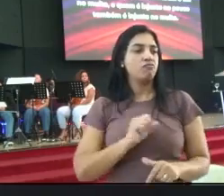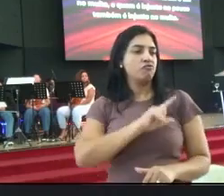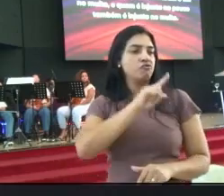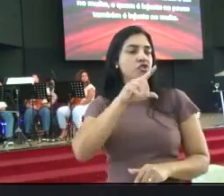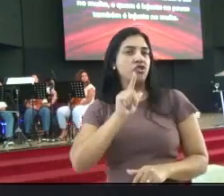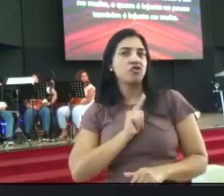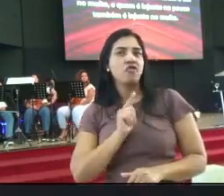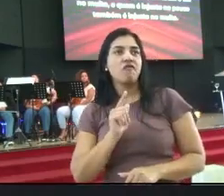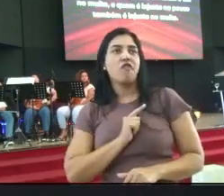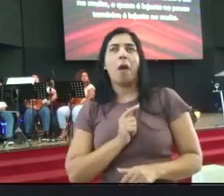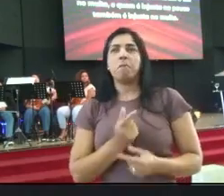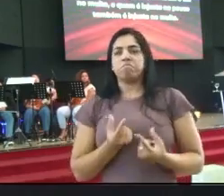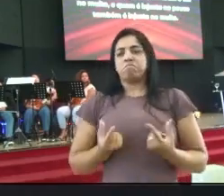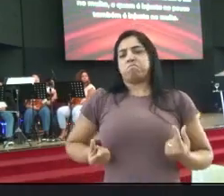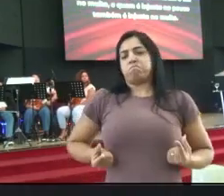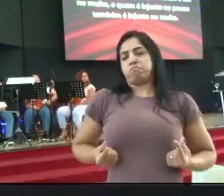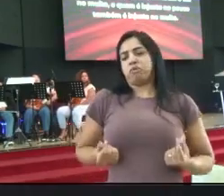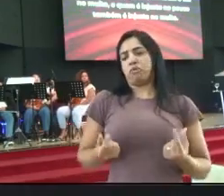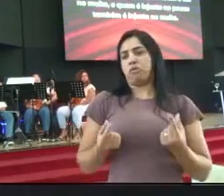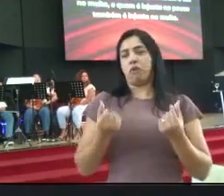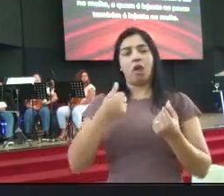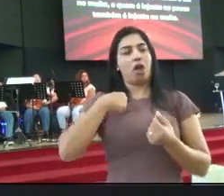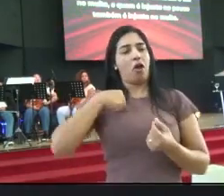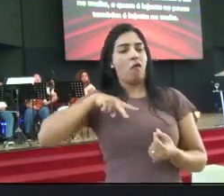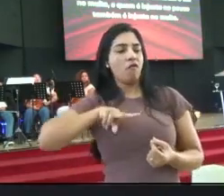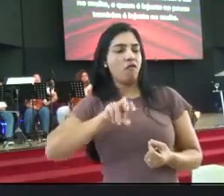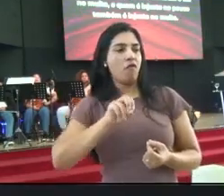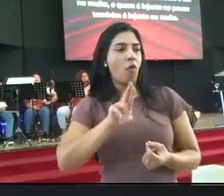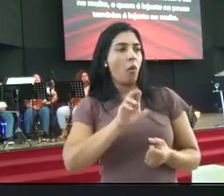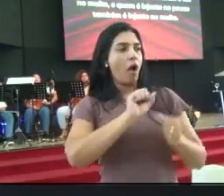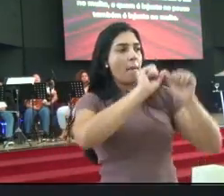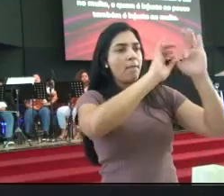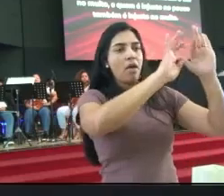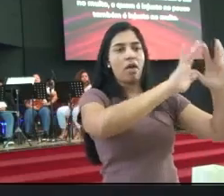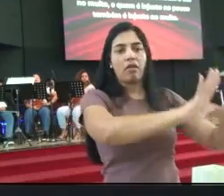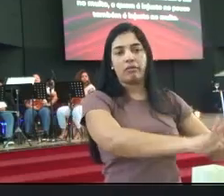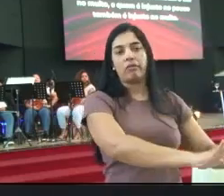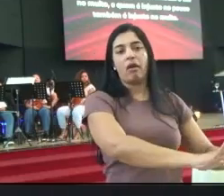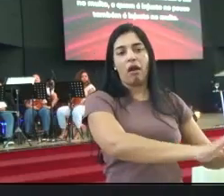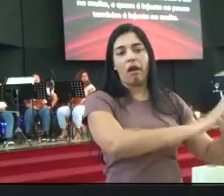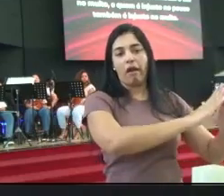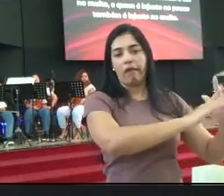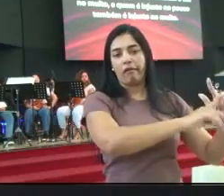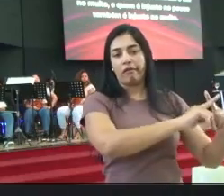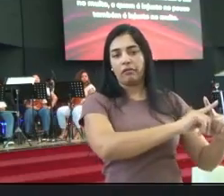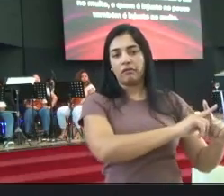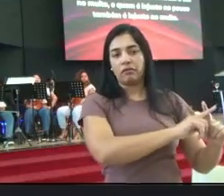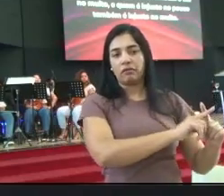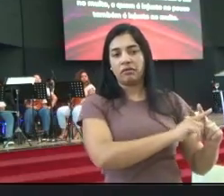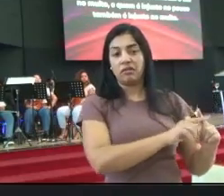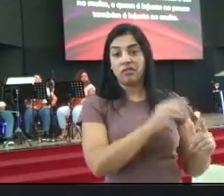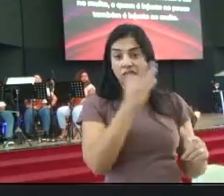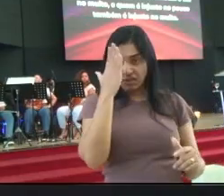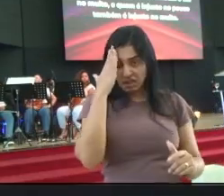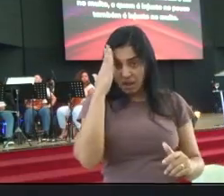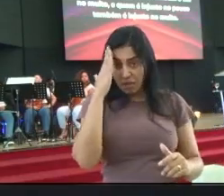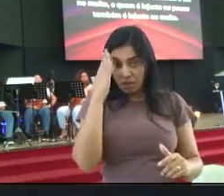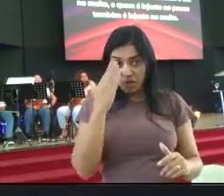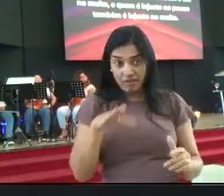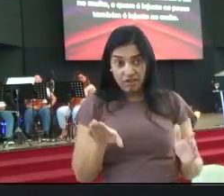tiver muito dinheiro, eu vou abençoar a obra missionária. Sabe quando vai chegar esse